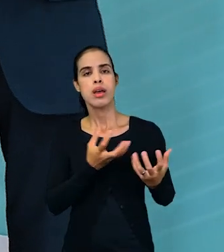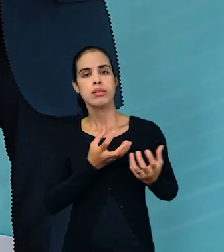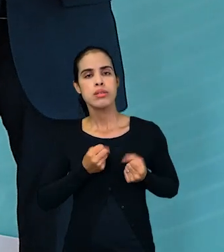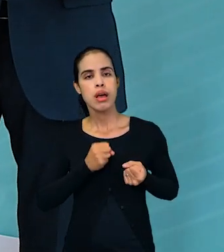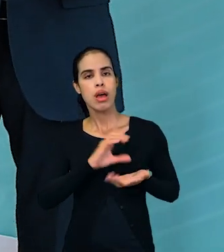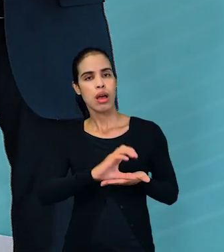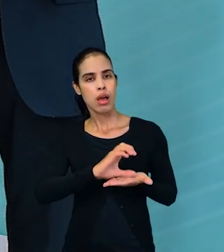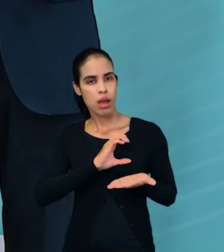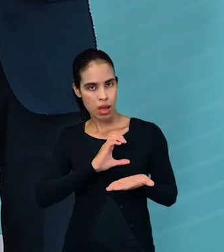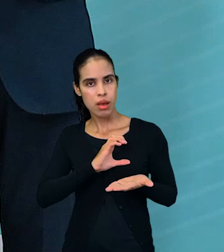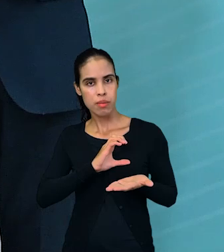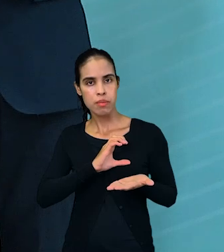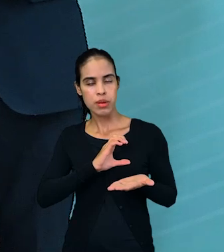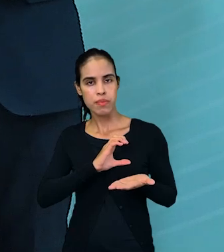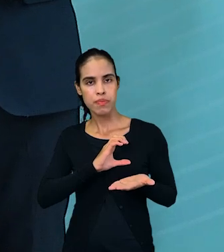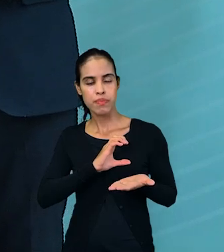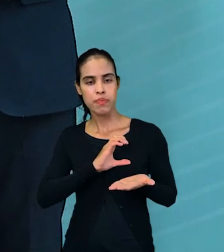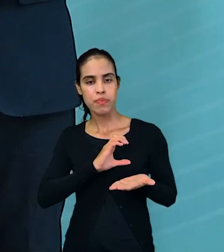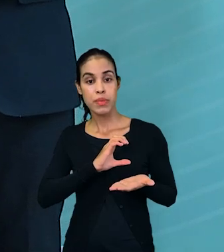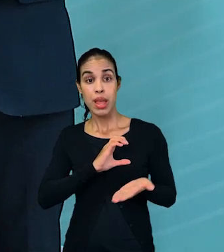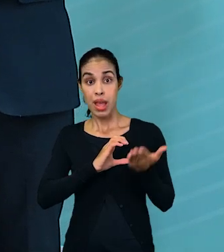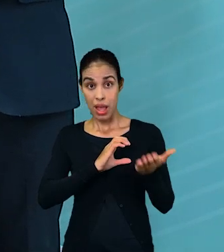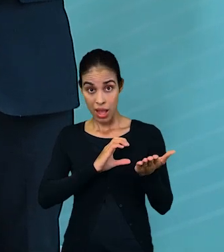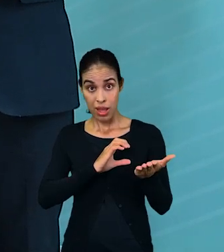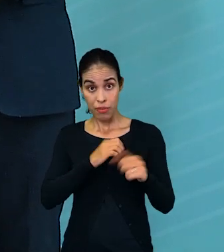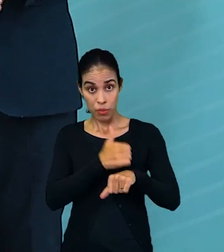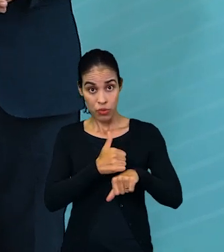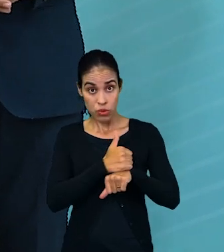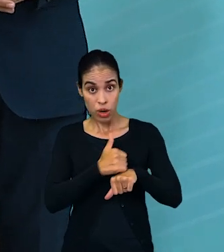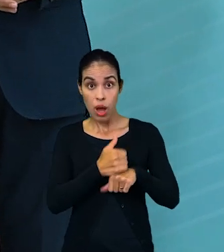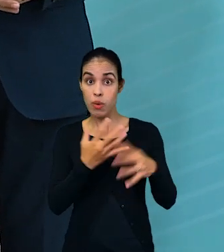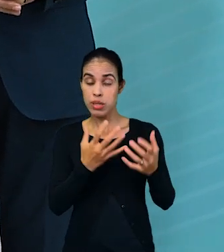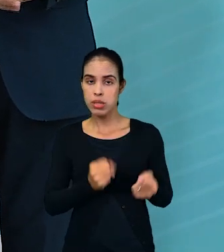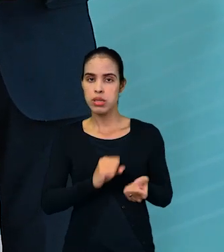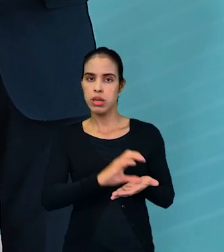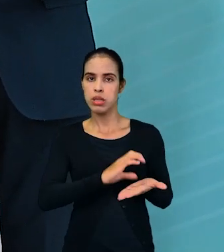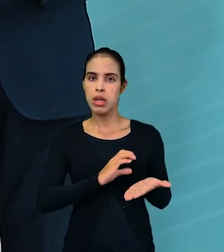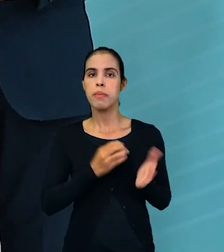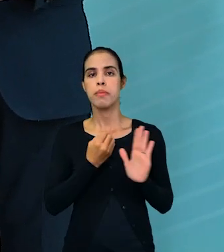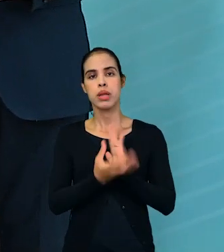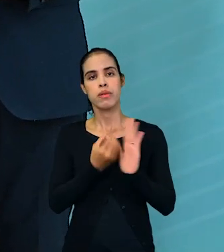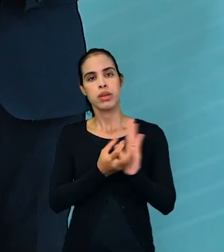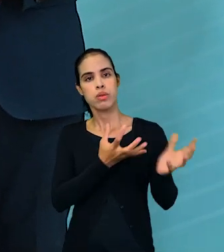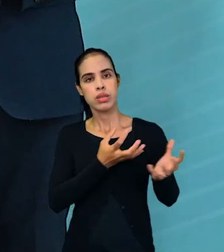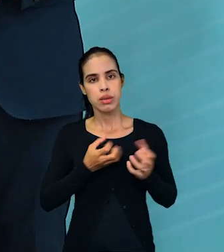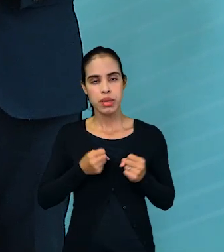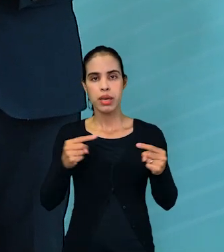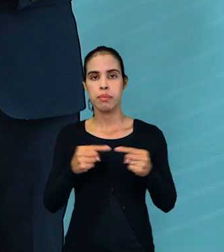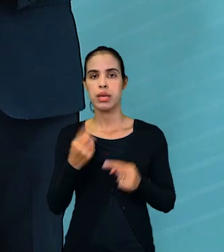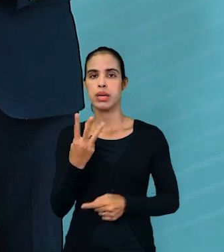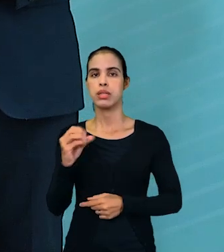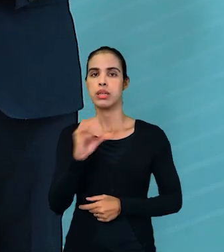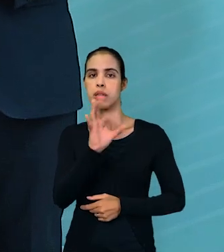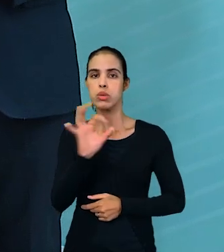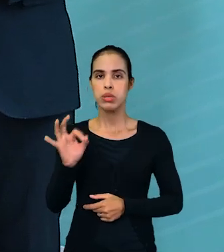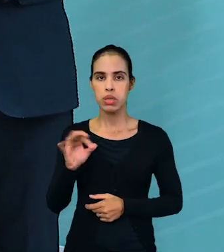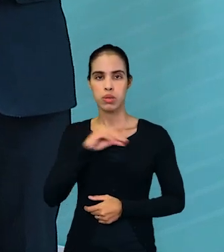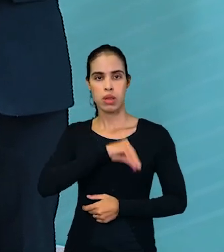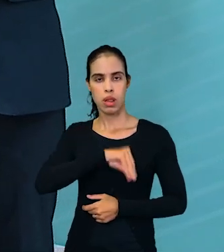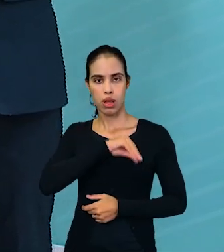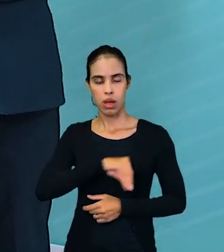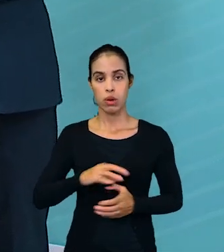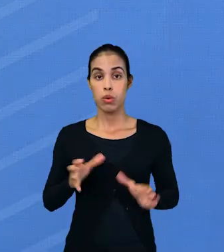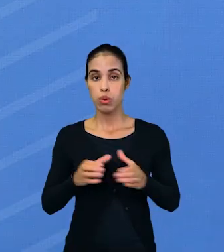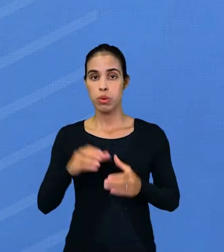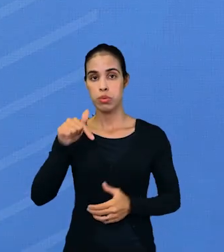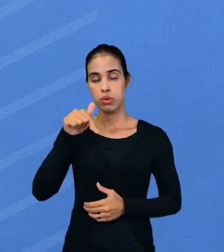é adicional de periculosidade. O metalúrgico obteve decisão favorável para receber integralmente o benefício que corresponde a 30%